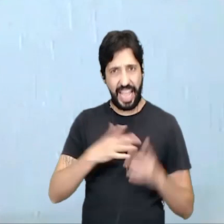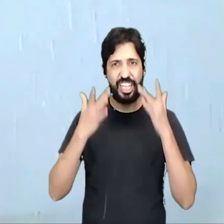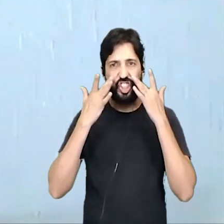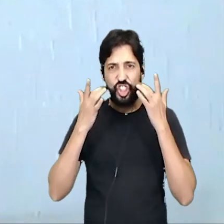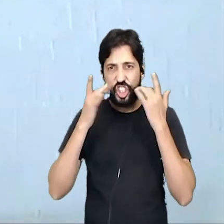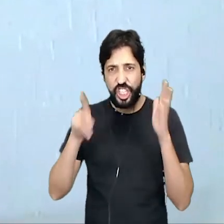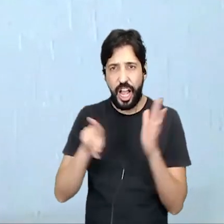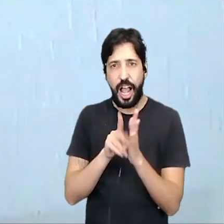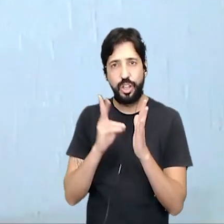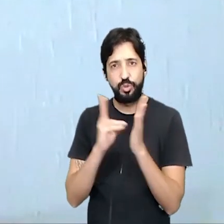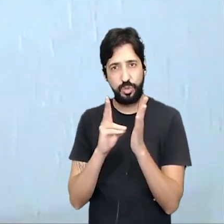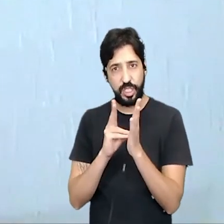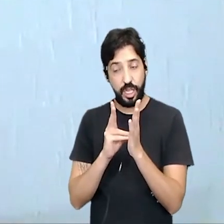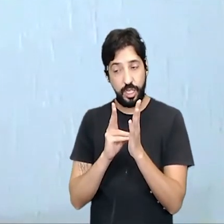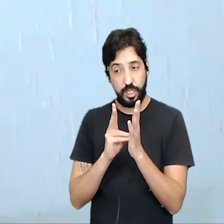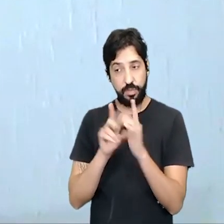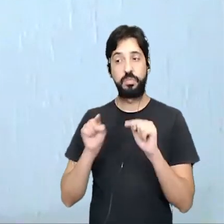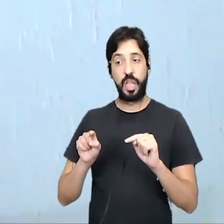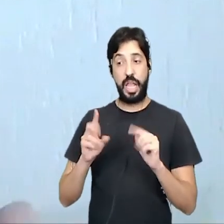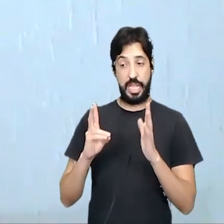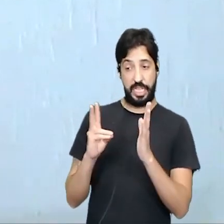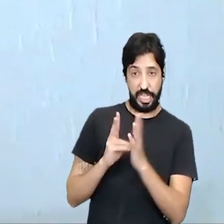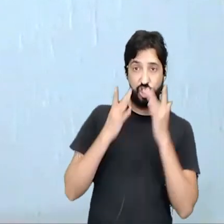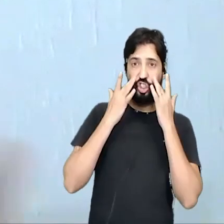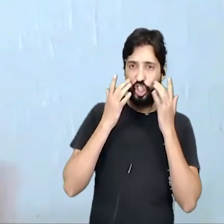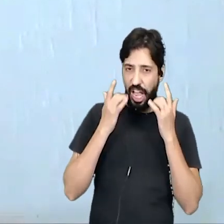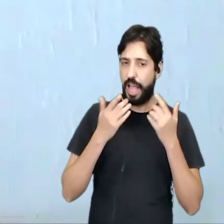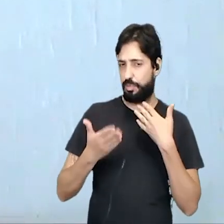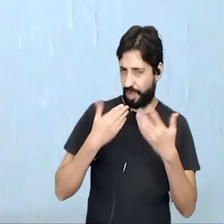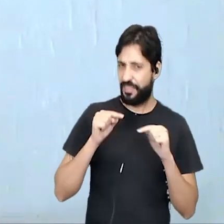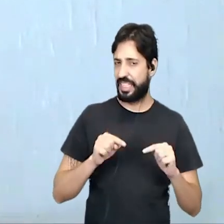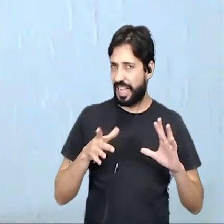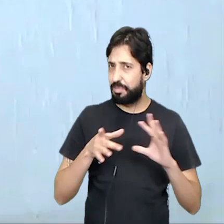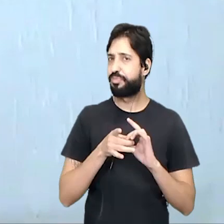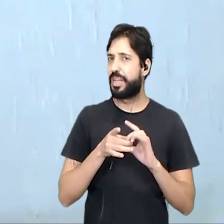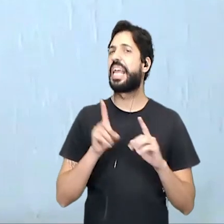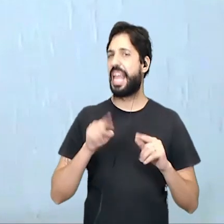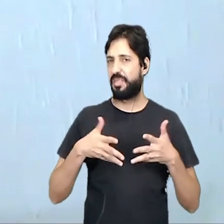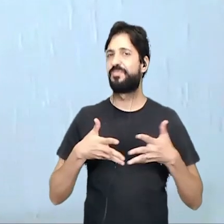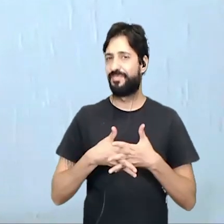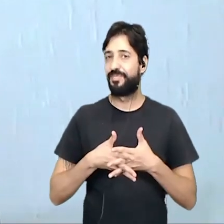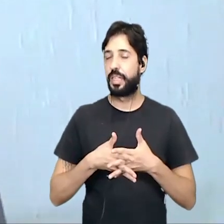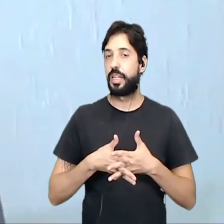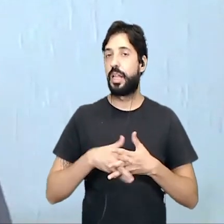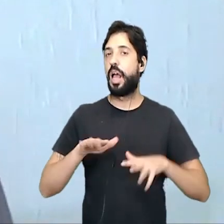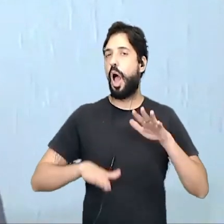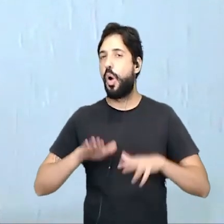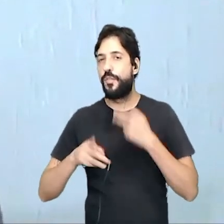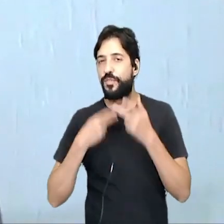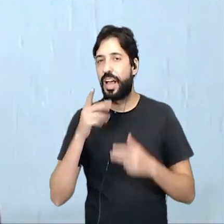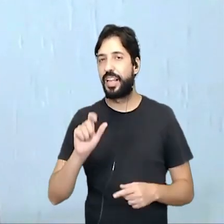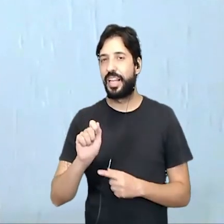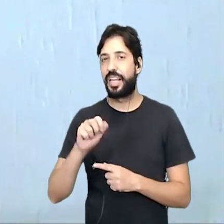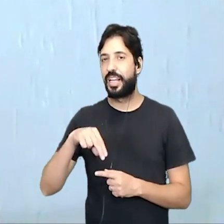índio. Essa conversa sobre índio e teatro não é uma conversa fácil, não, ela é complicada. Tem gente que